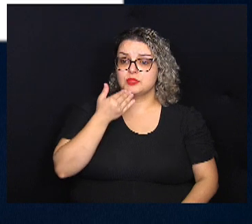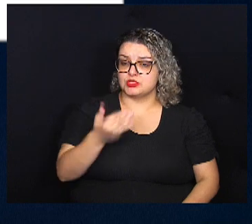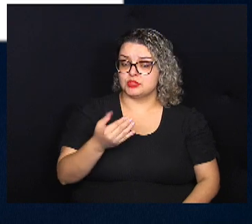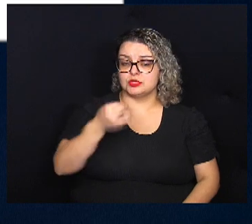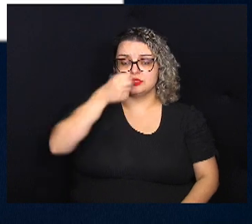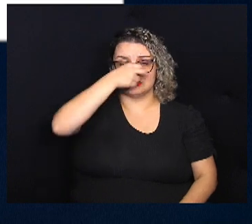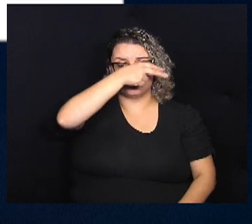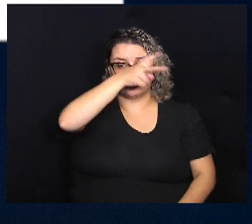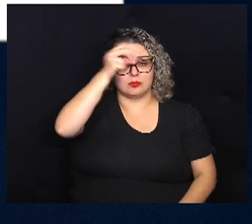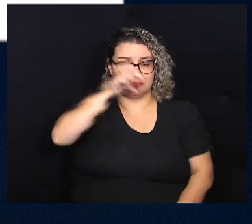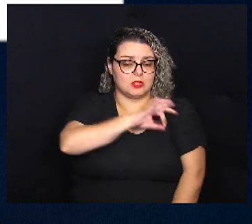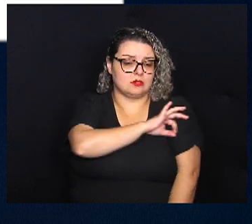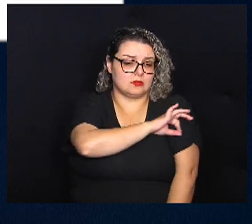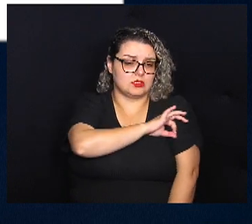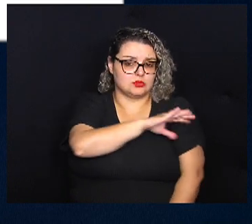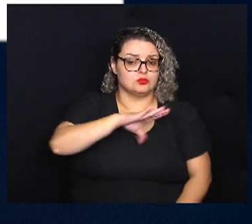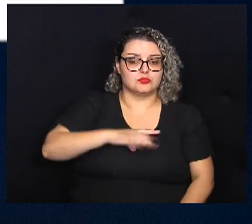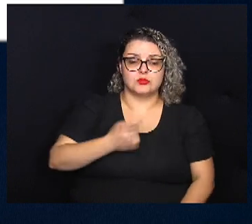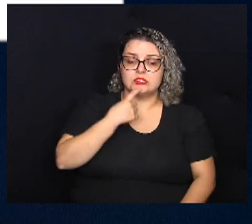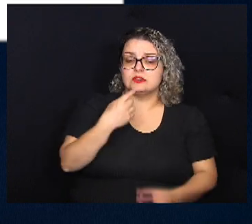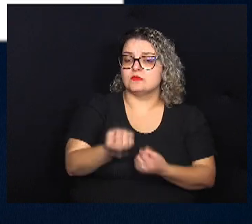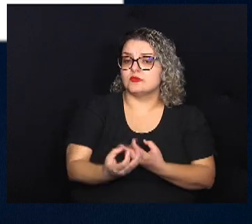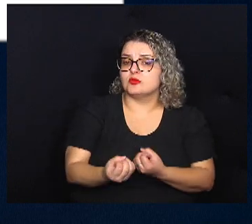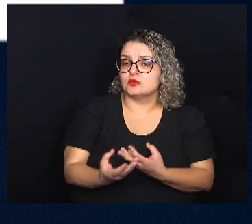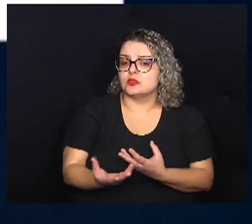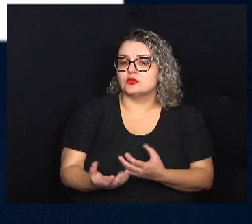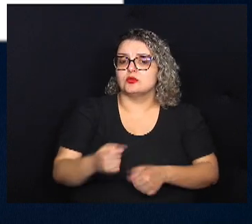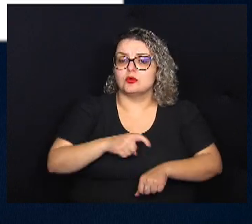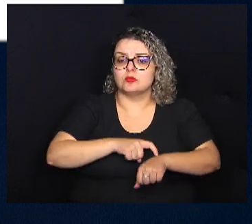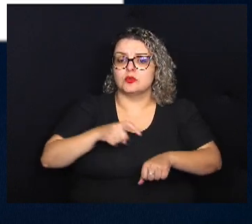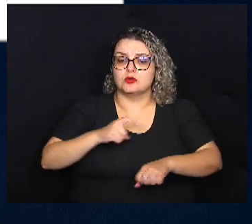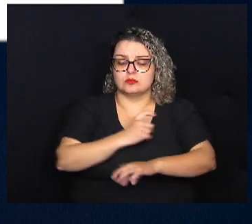Prefeitura Municipal informações sobre o período de